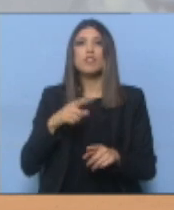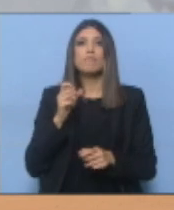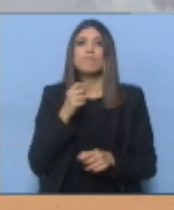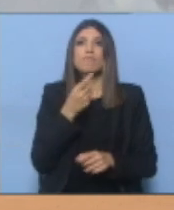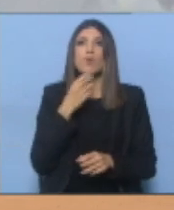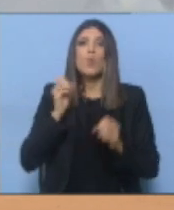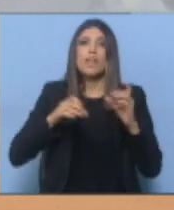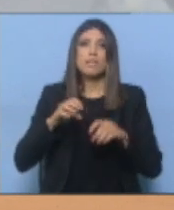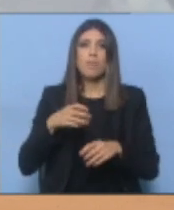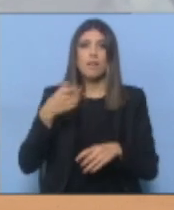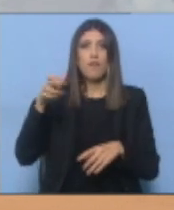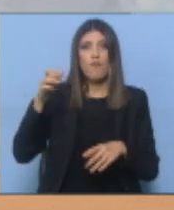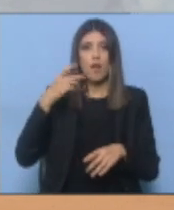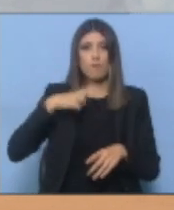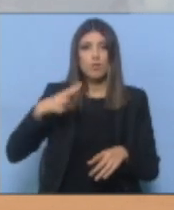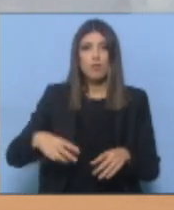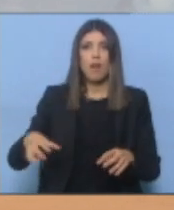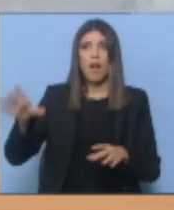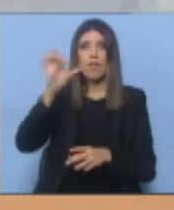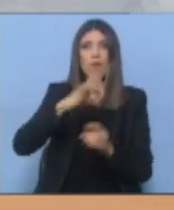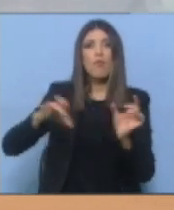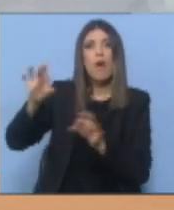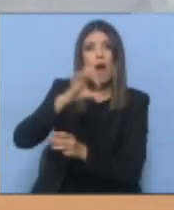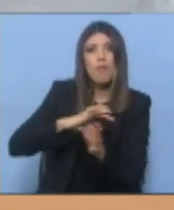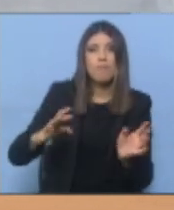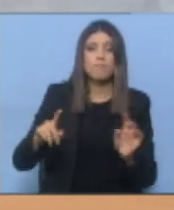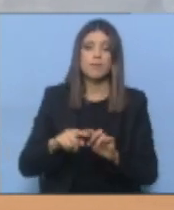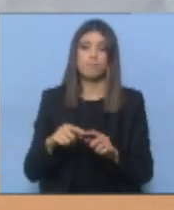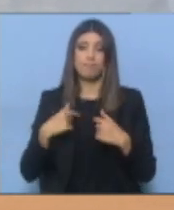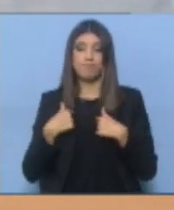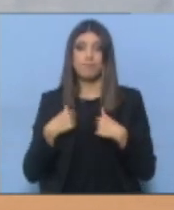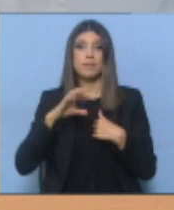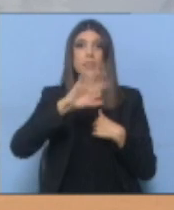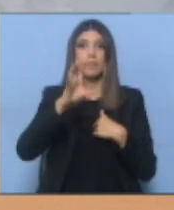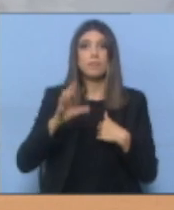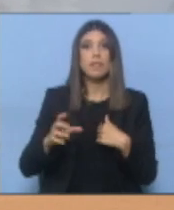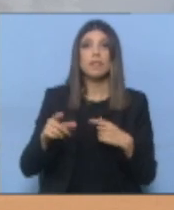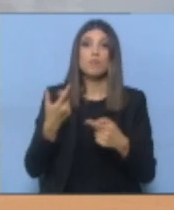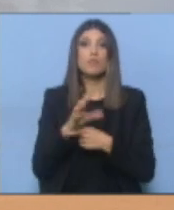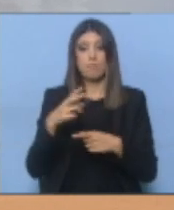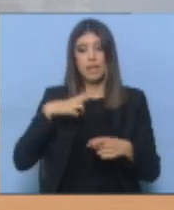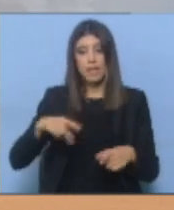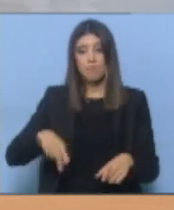países da Europa? No que se passa noutros países da Europa, enquanto Portugal, em algumas, por exemplo, na situação da